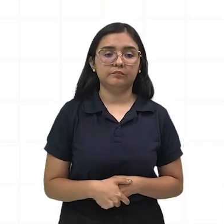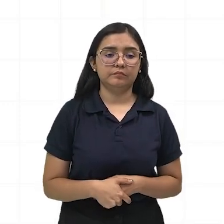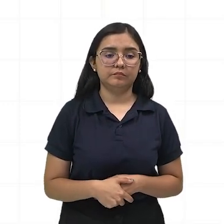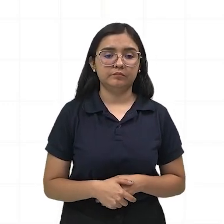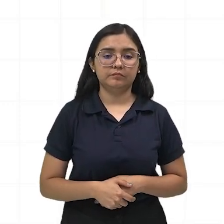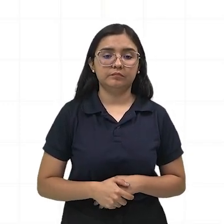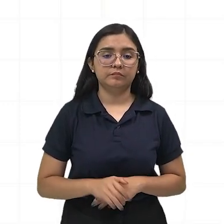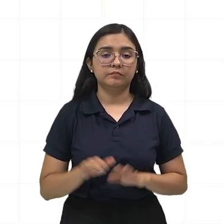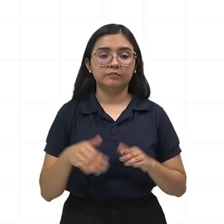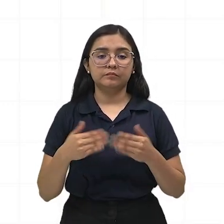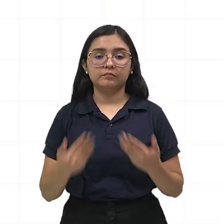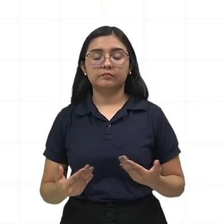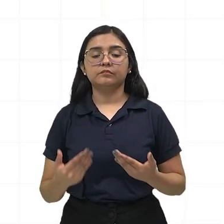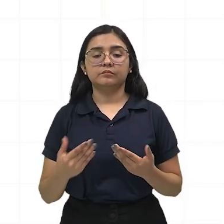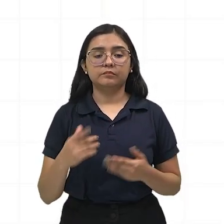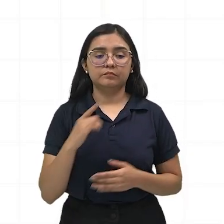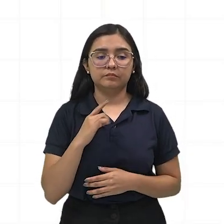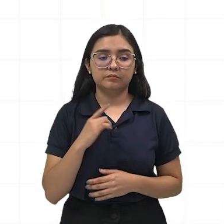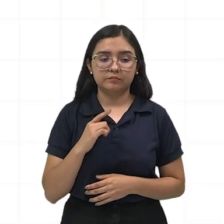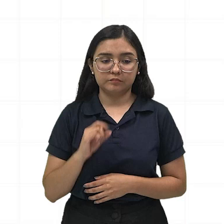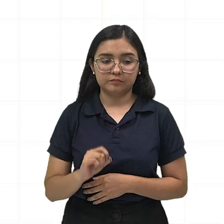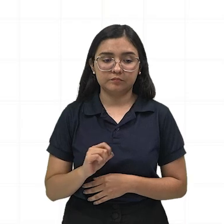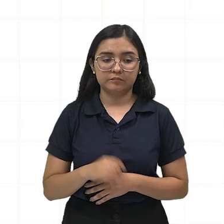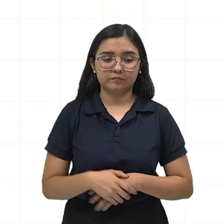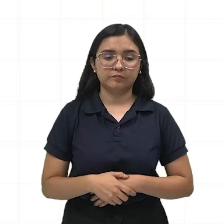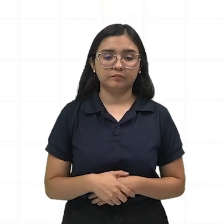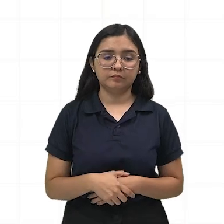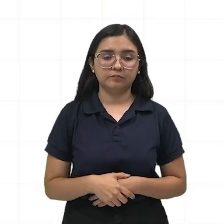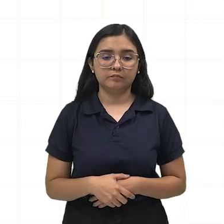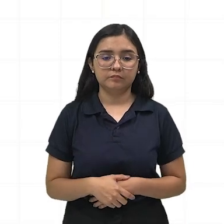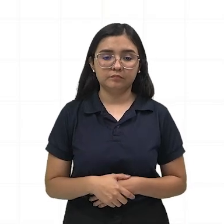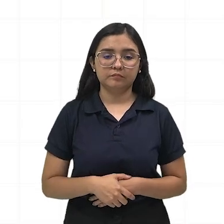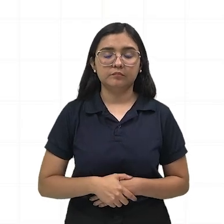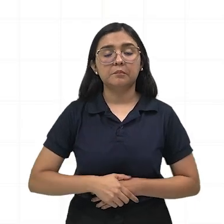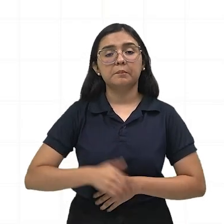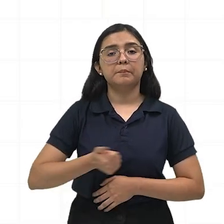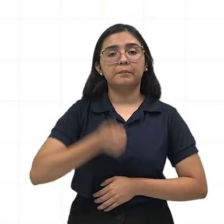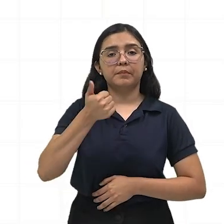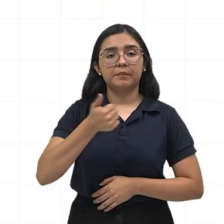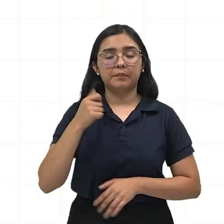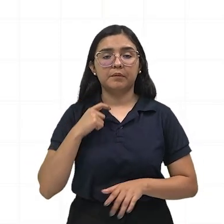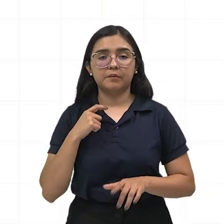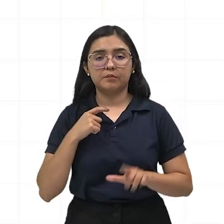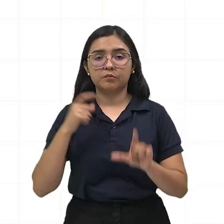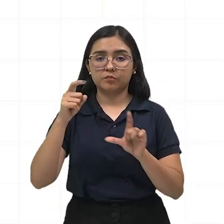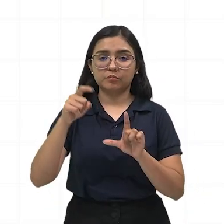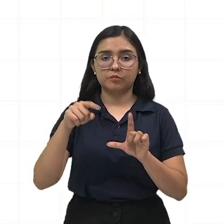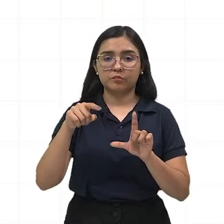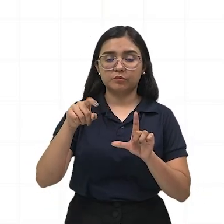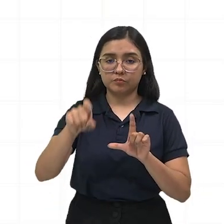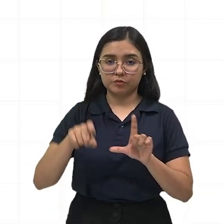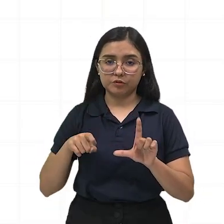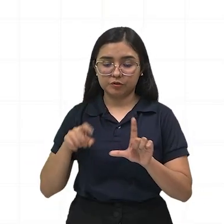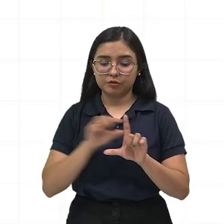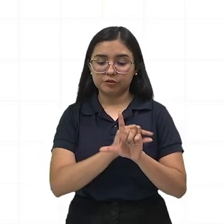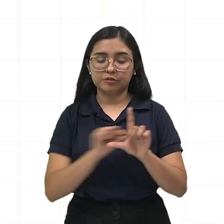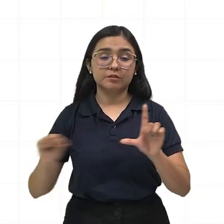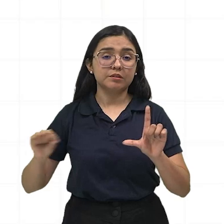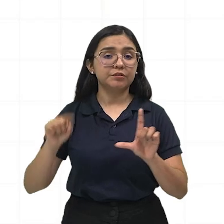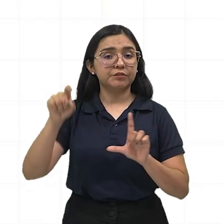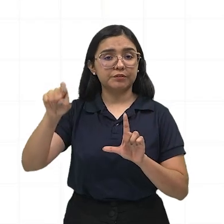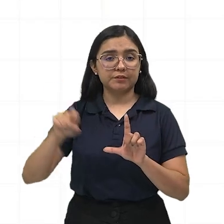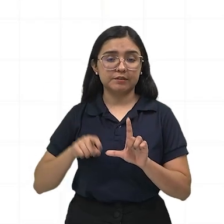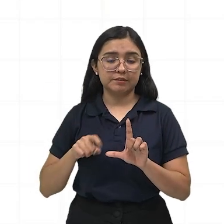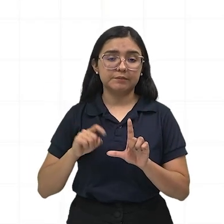Esse par ordenado vem então primeiramente, né, aqui a localização em relação ao eixo horizontal